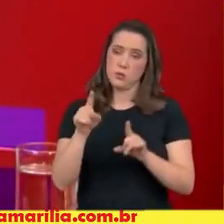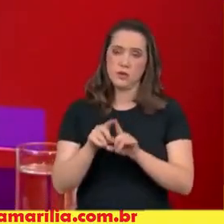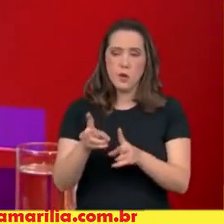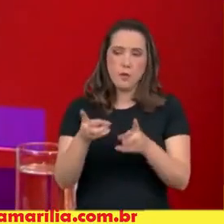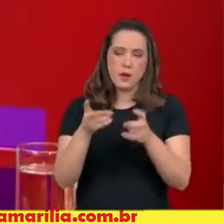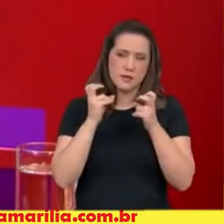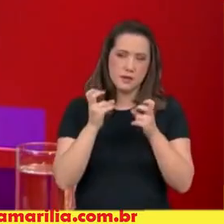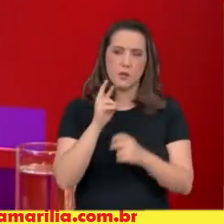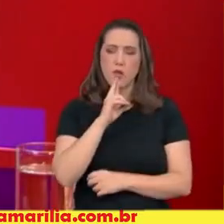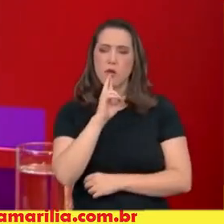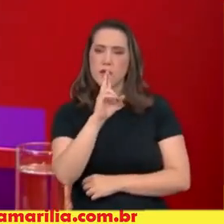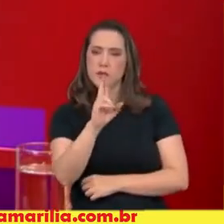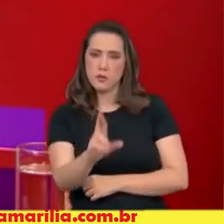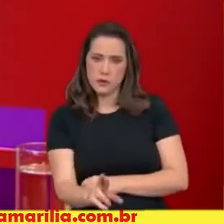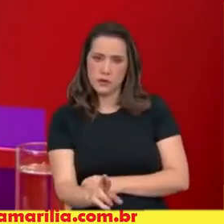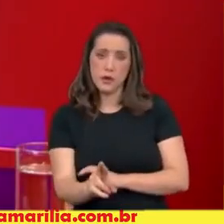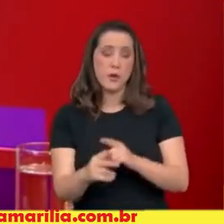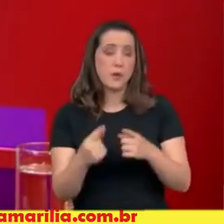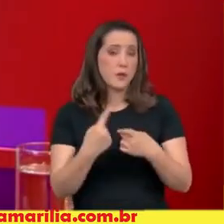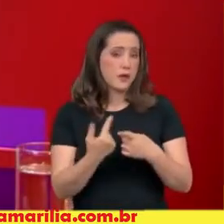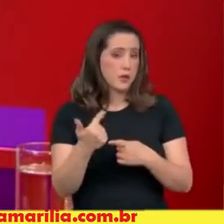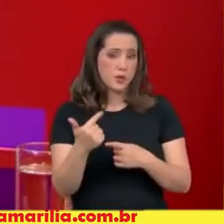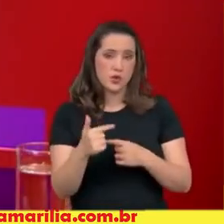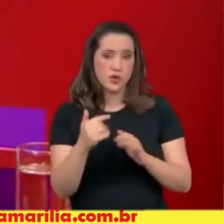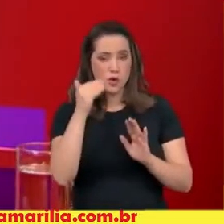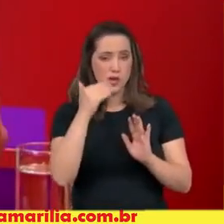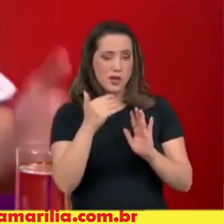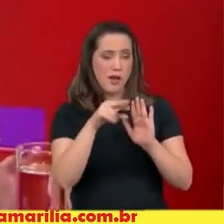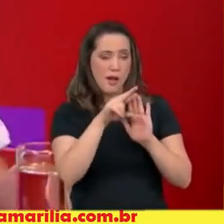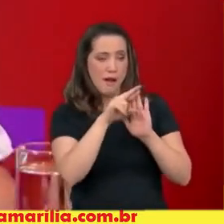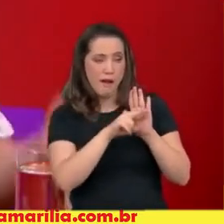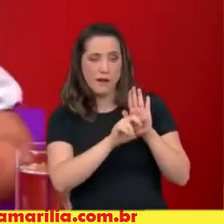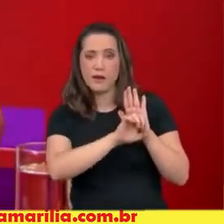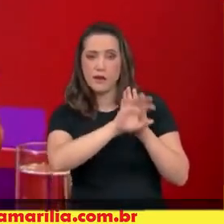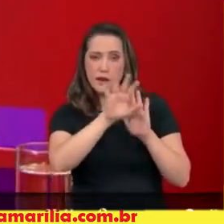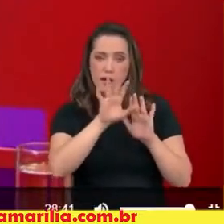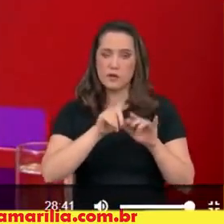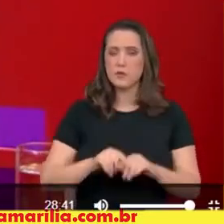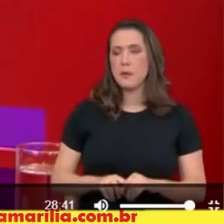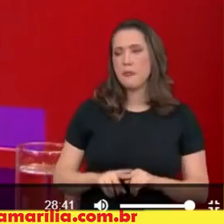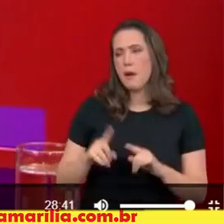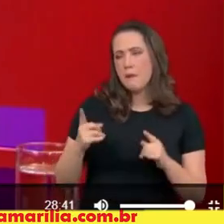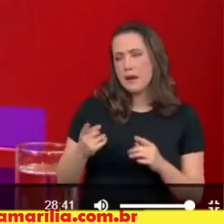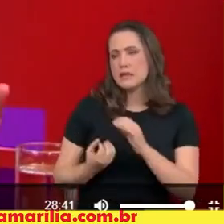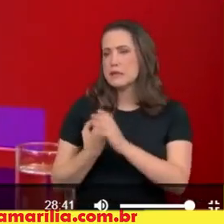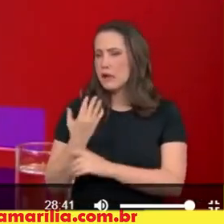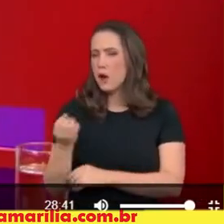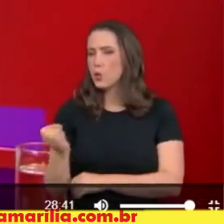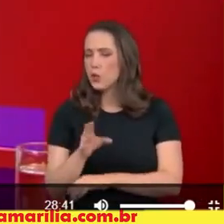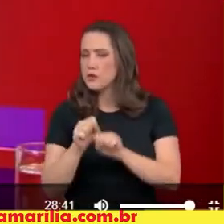como uma resposta a essa falta de legitimidade. Mas, em vez de criar um novo sistema ou